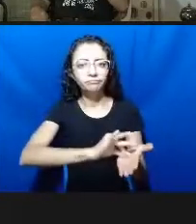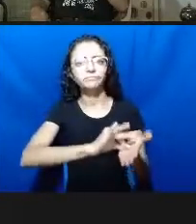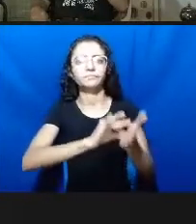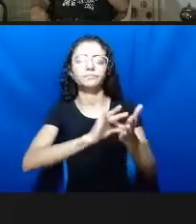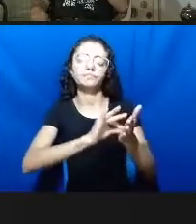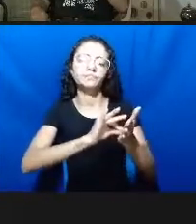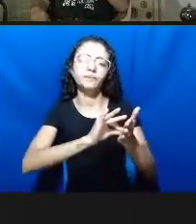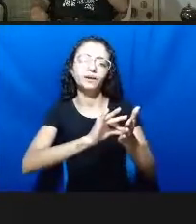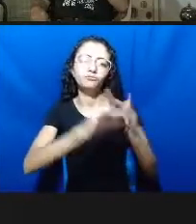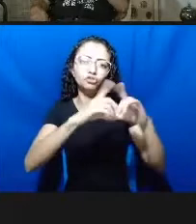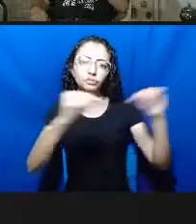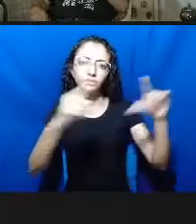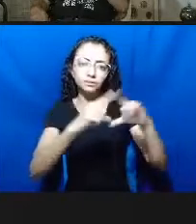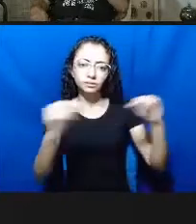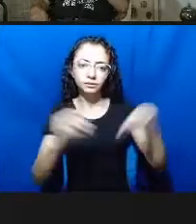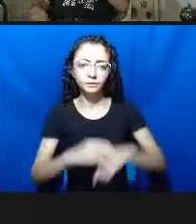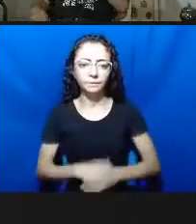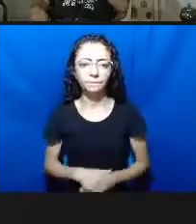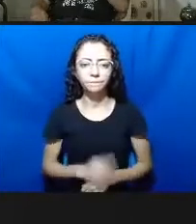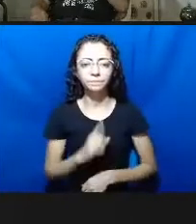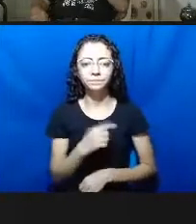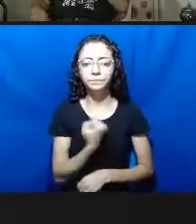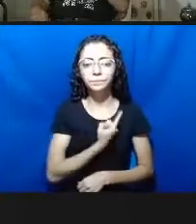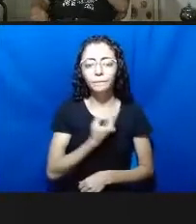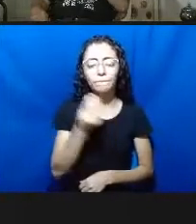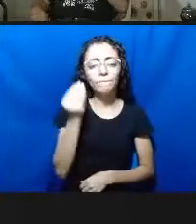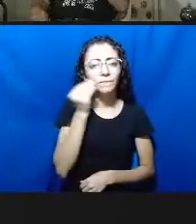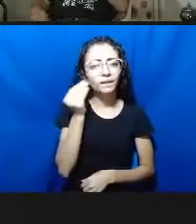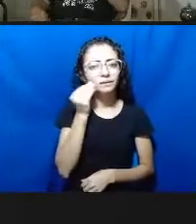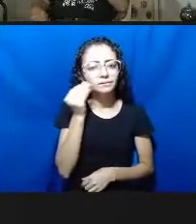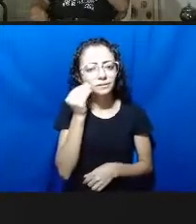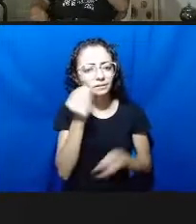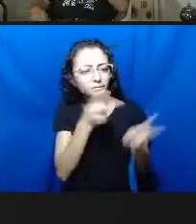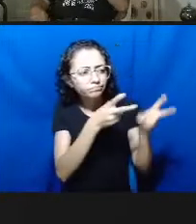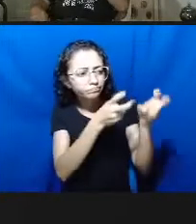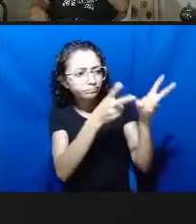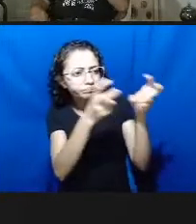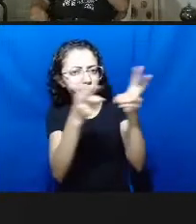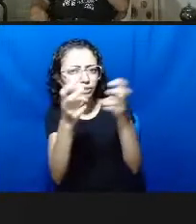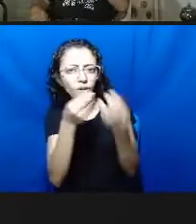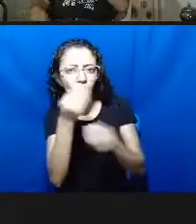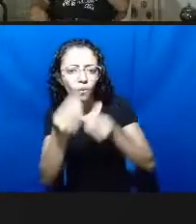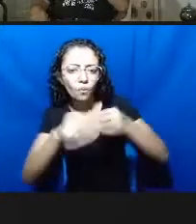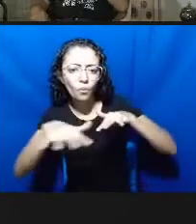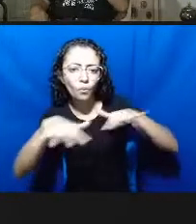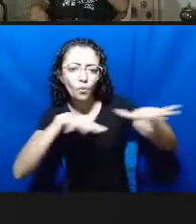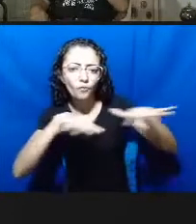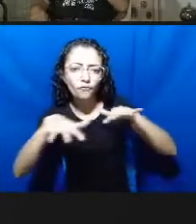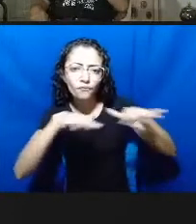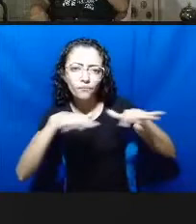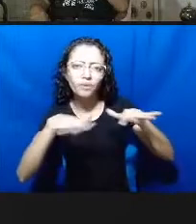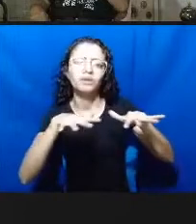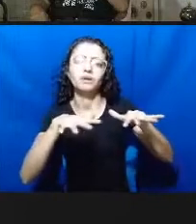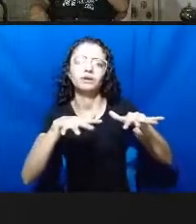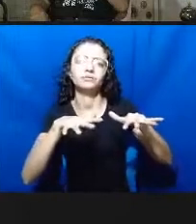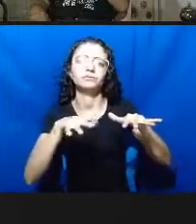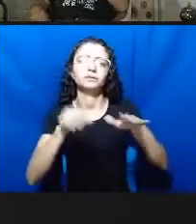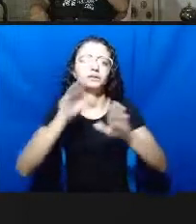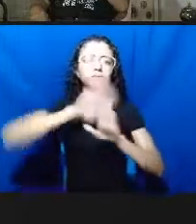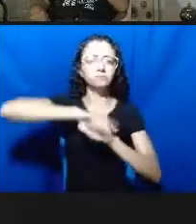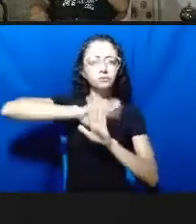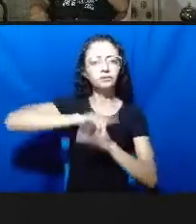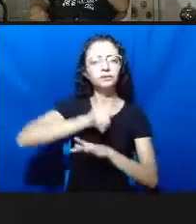mas na verdade a gente pretende mais é roubar esse movimento, né, que é bem poético, enfim, que sugere